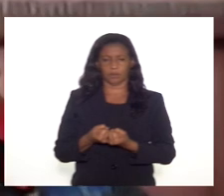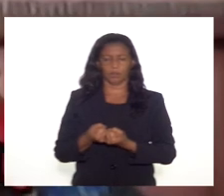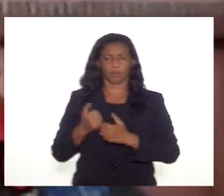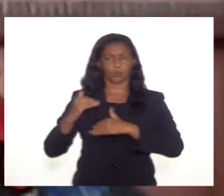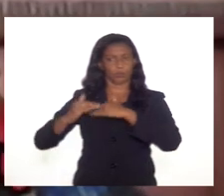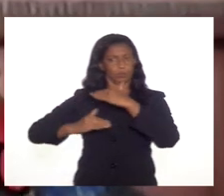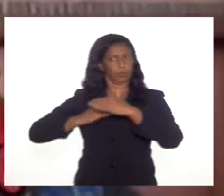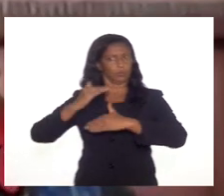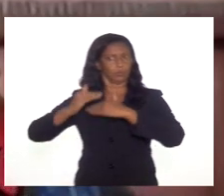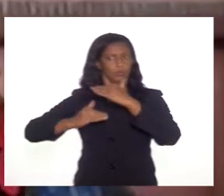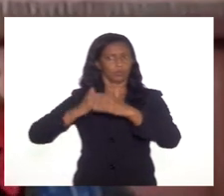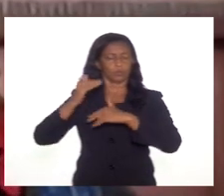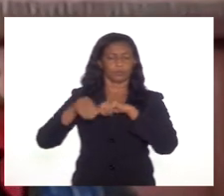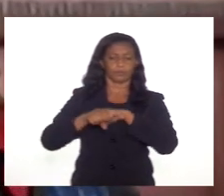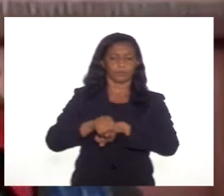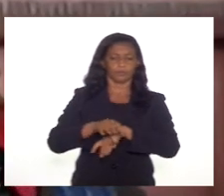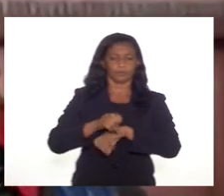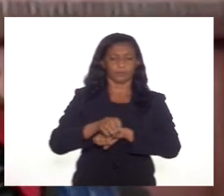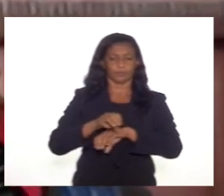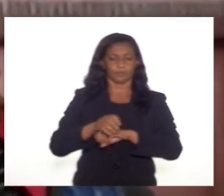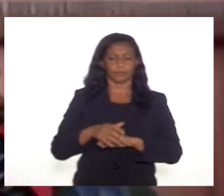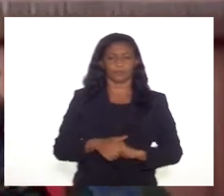processos educacionais.